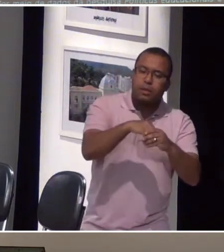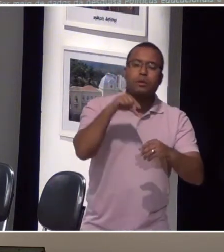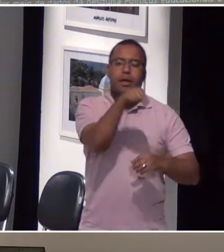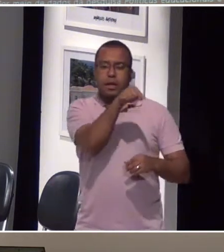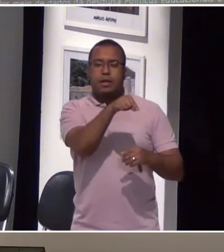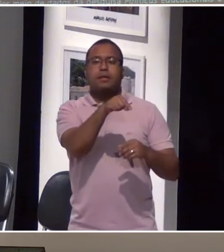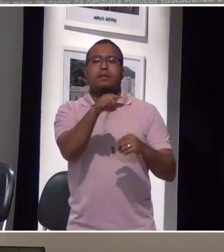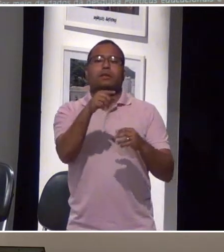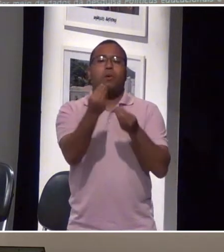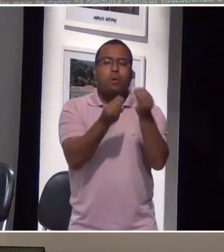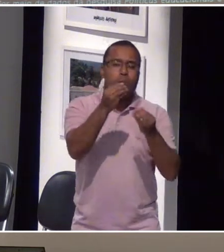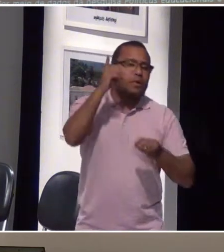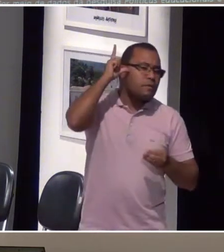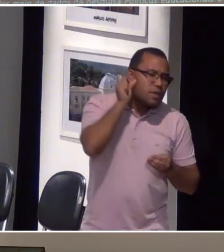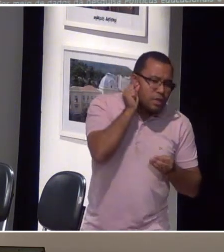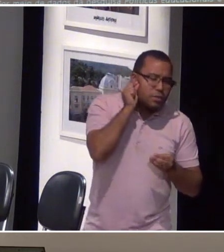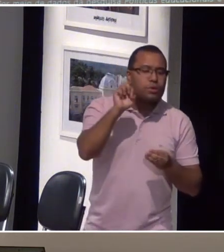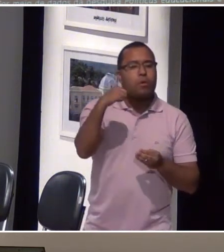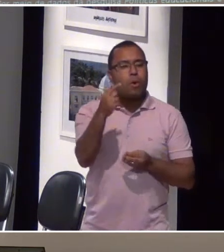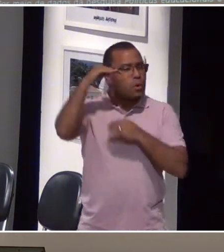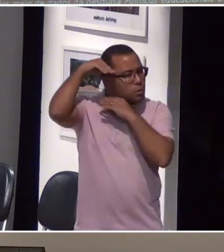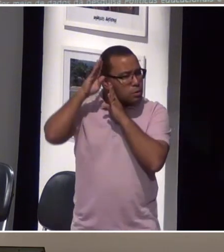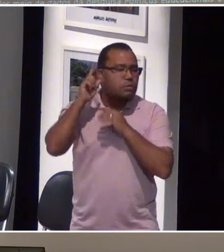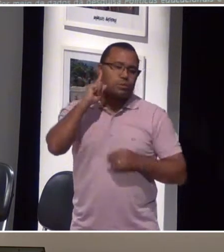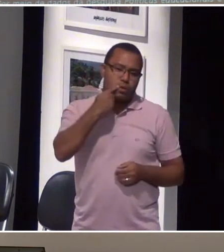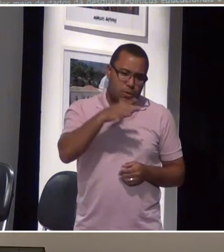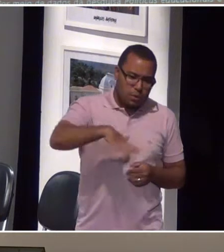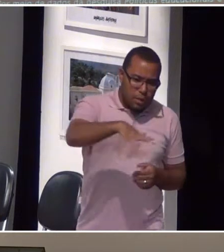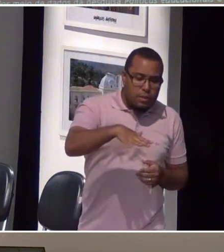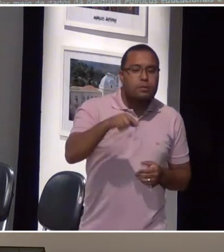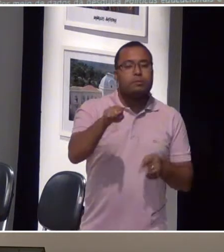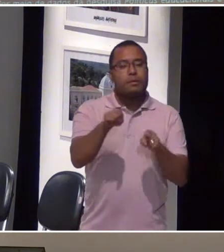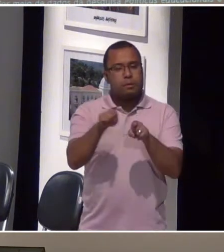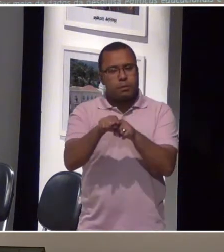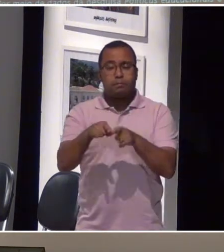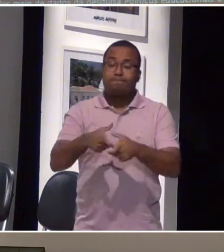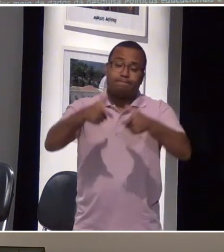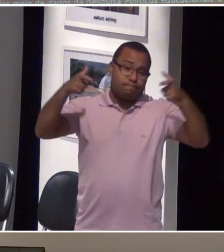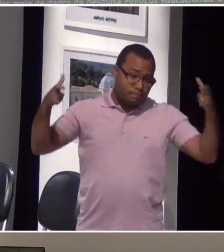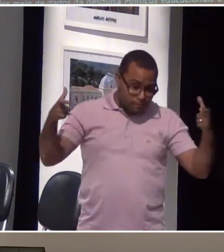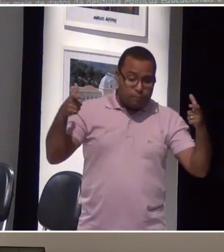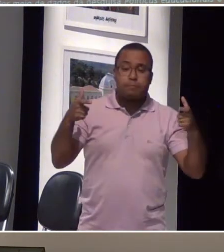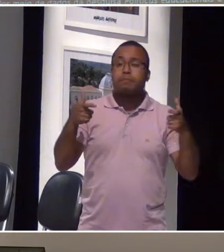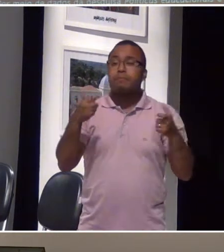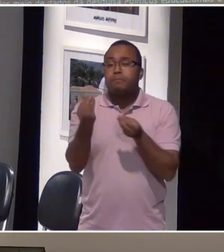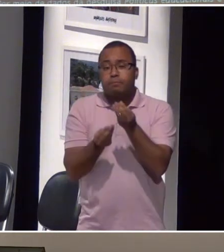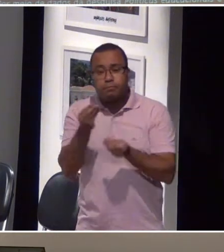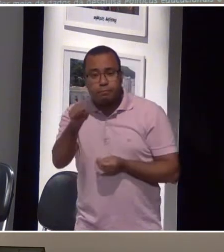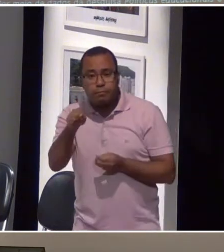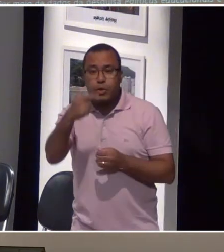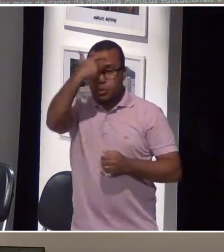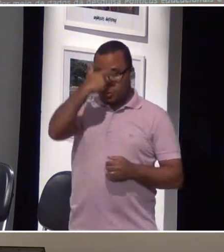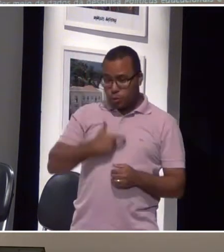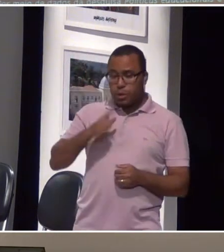condição chamada de deficiência auditiva ou de surdez, né? E que acabam, então, na maior parte das vezes, não se constituindo